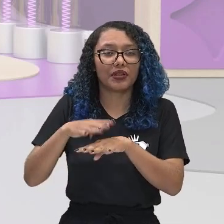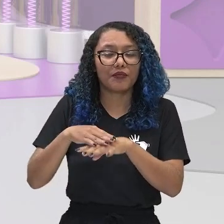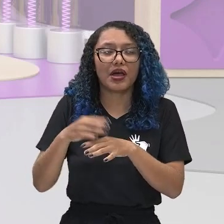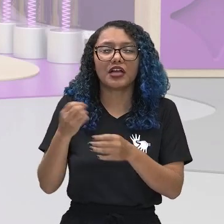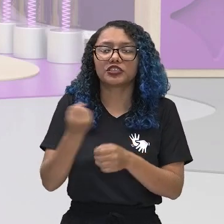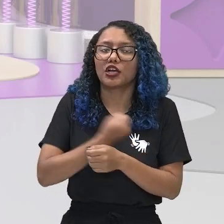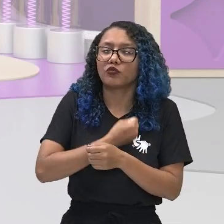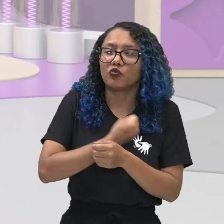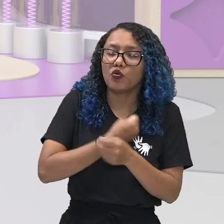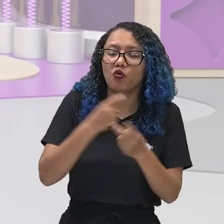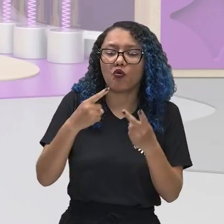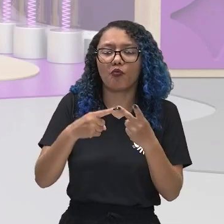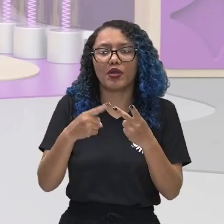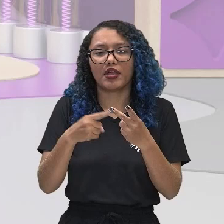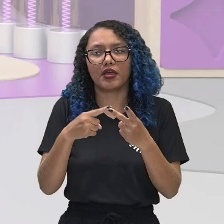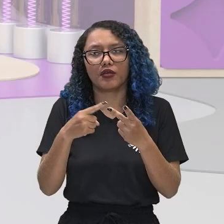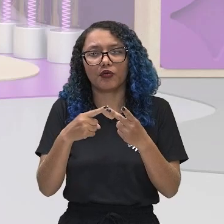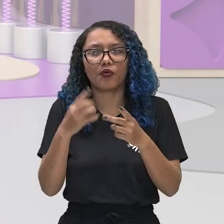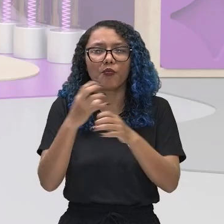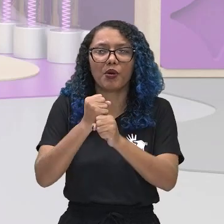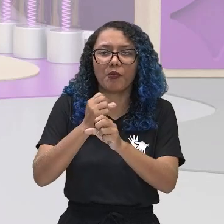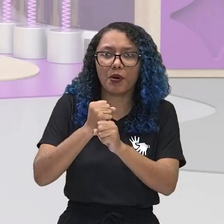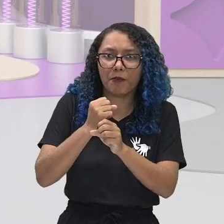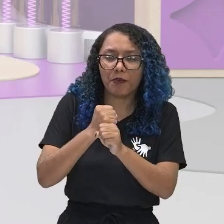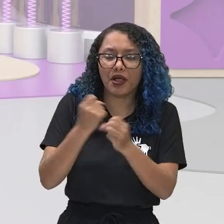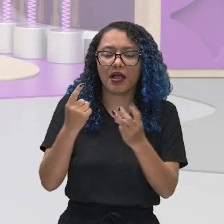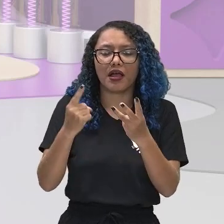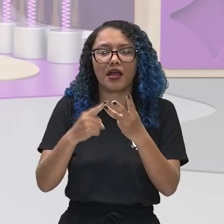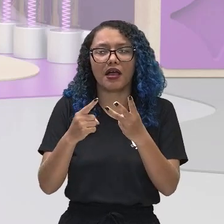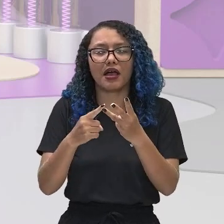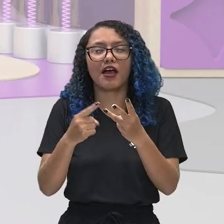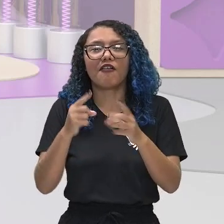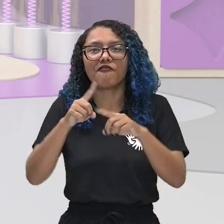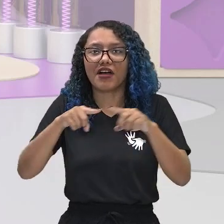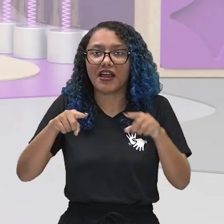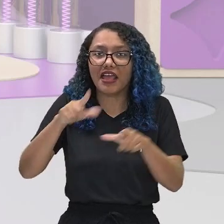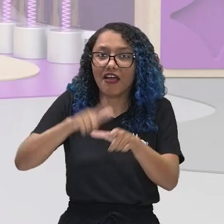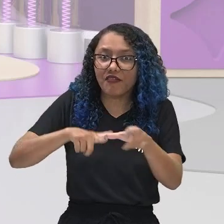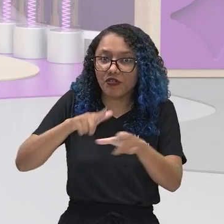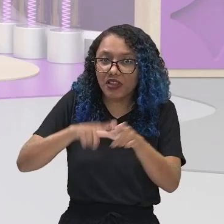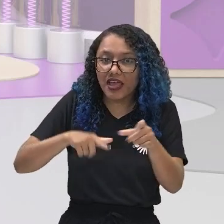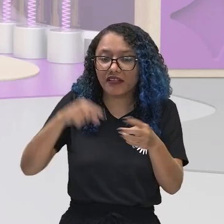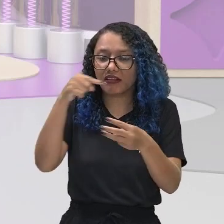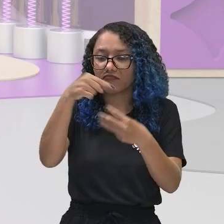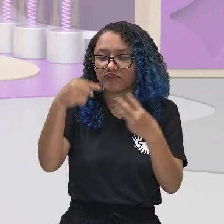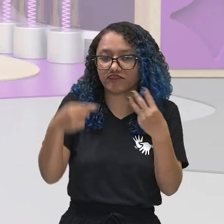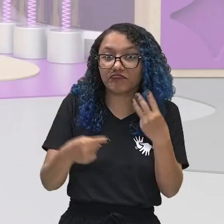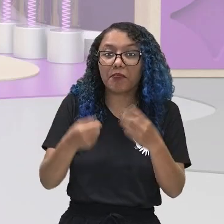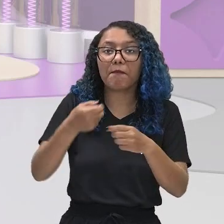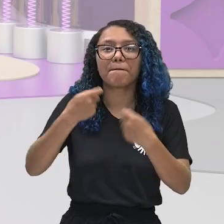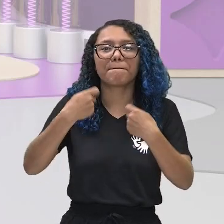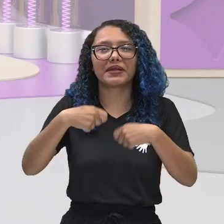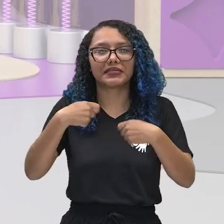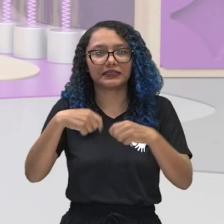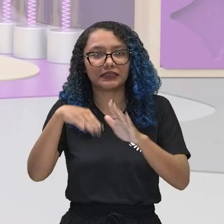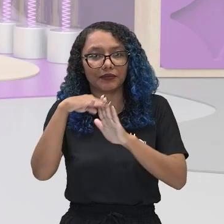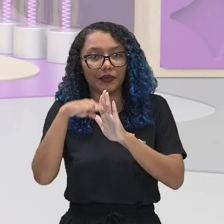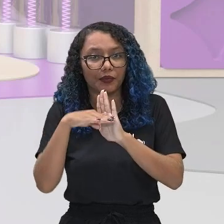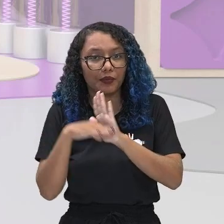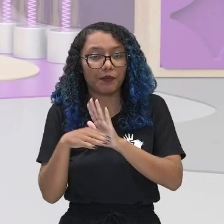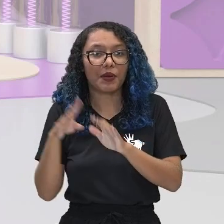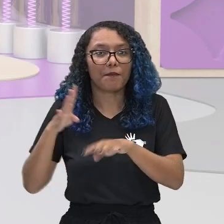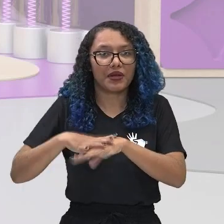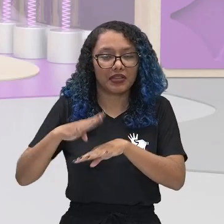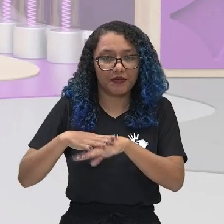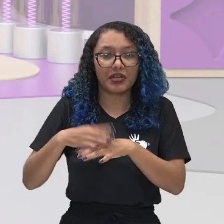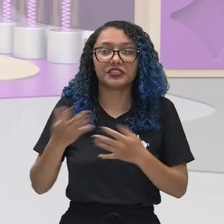as operações, que envolvem as variáveis. E aí nós vamos então transcodificar, ou seja,